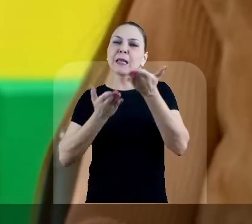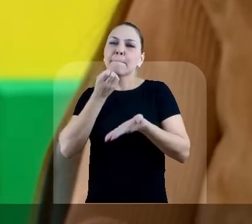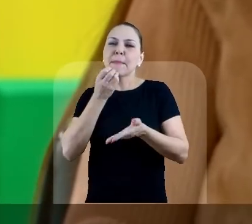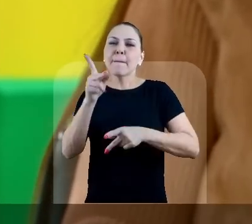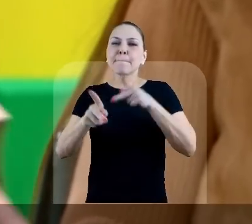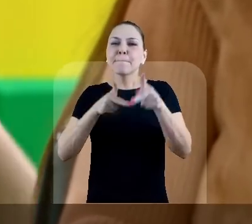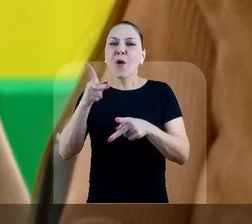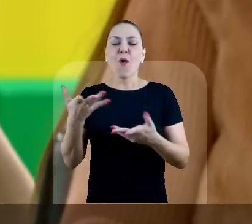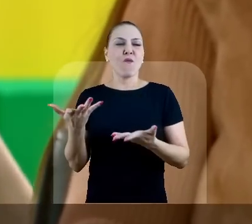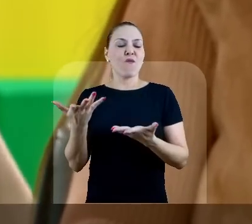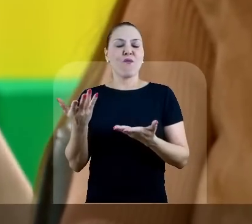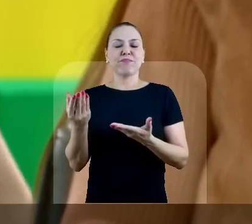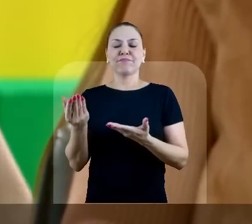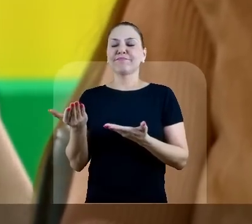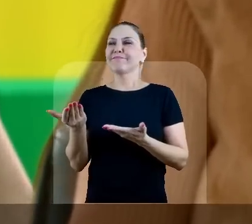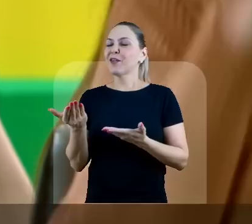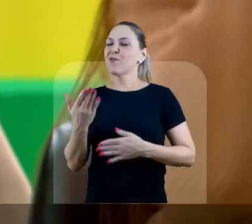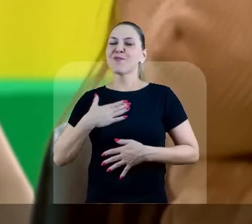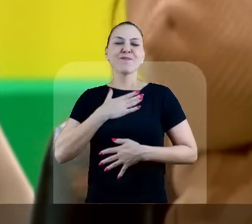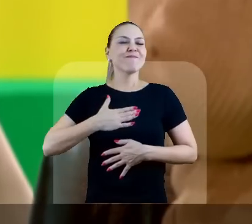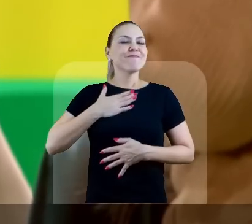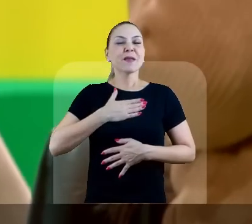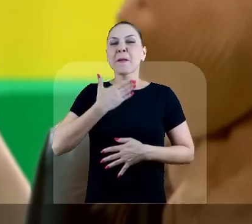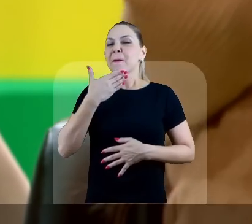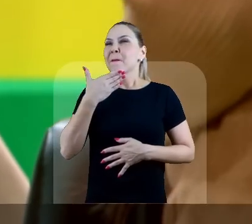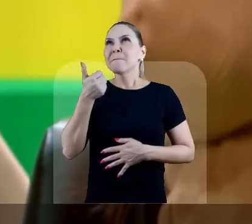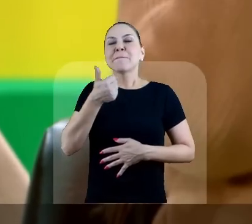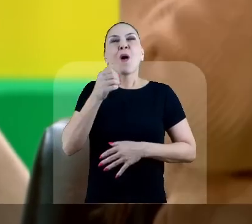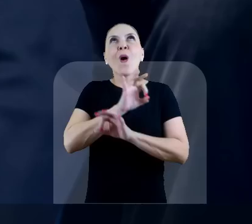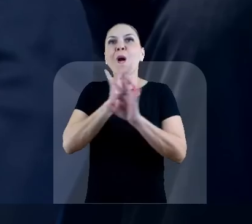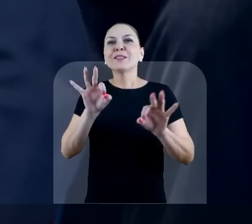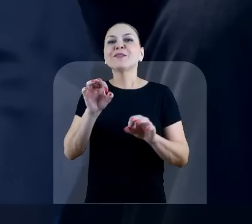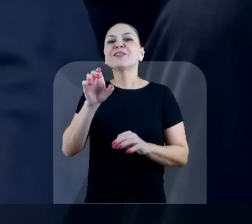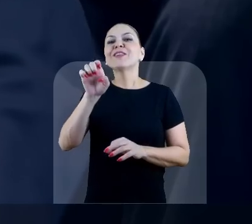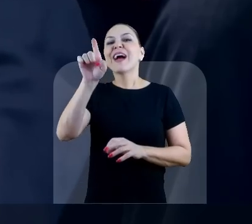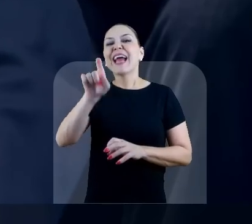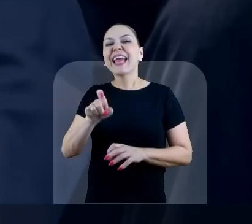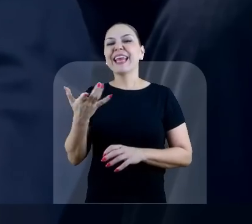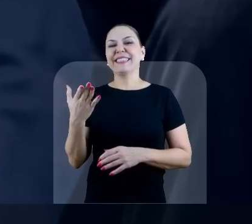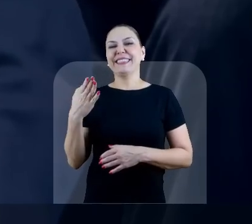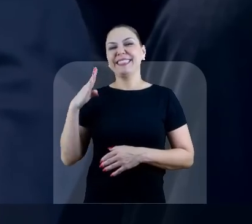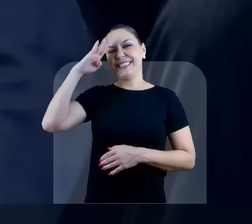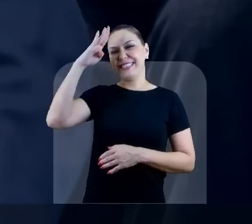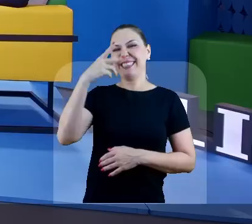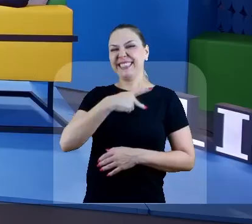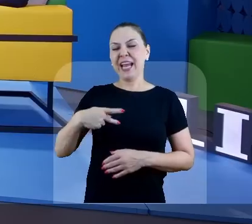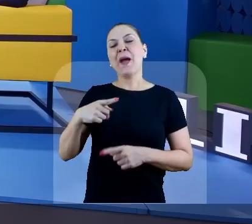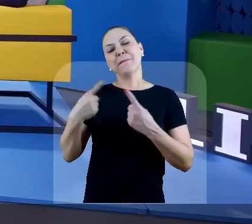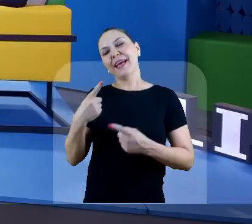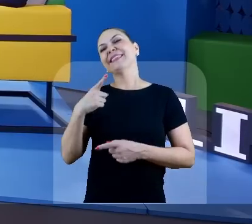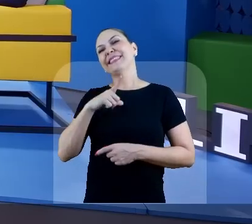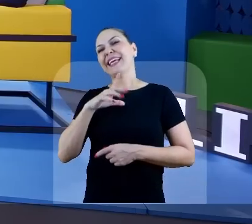tratada pelo povo como eu sou, sendo ex. Eu sou ex? Mais querido, mais